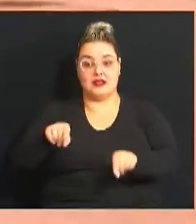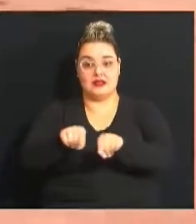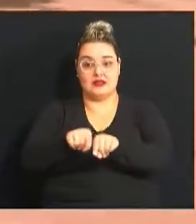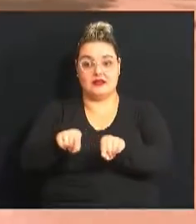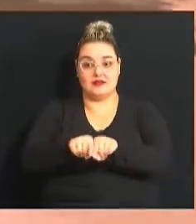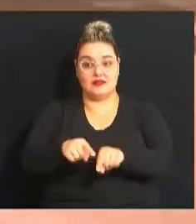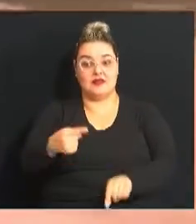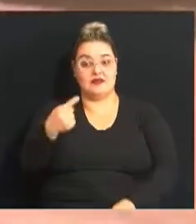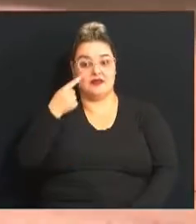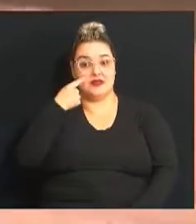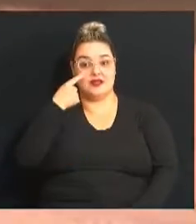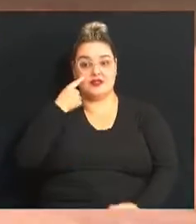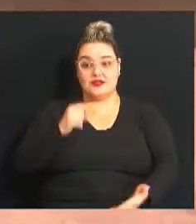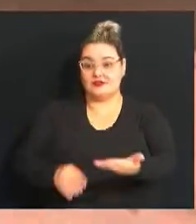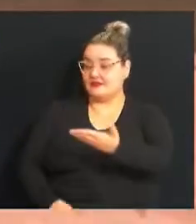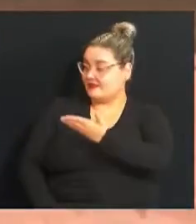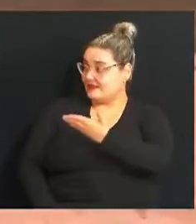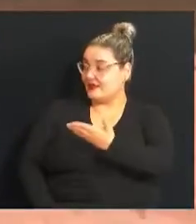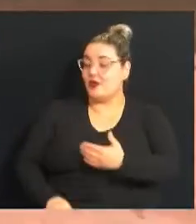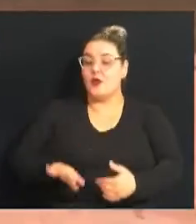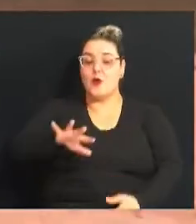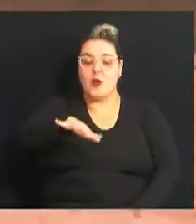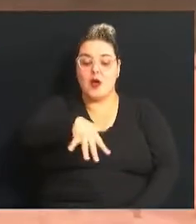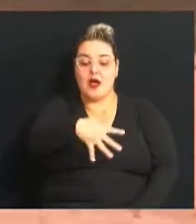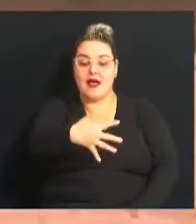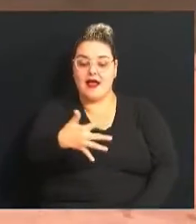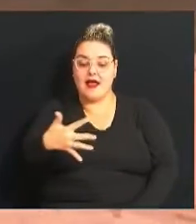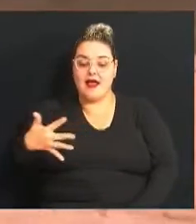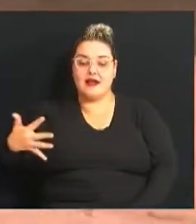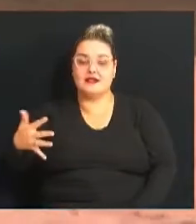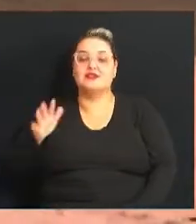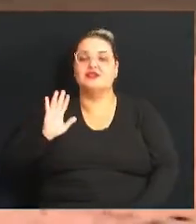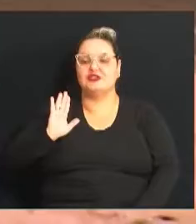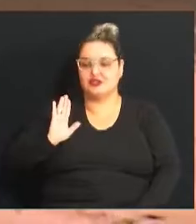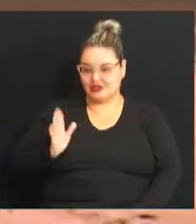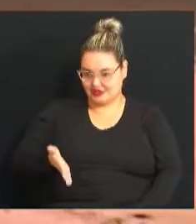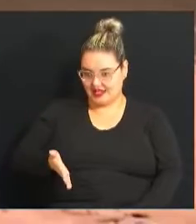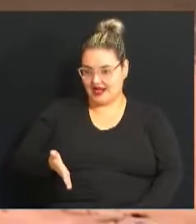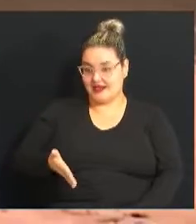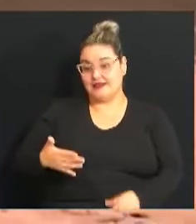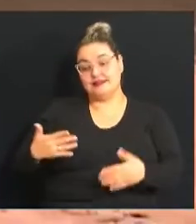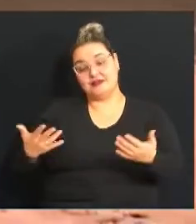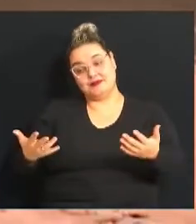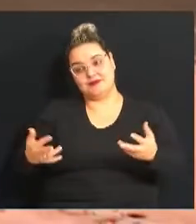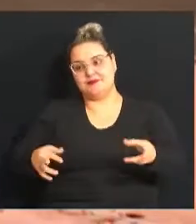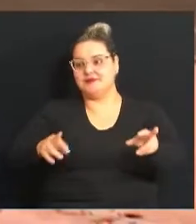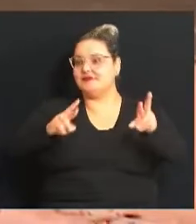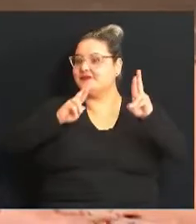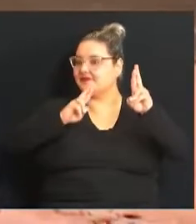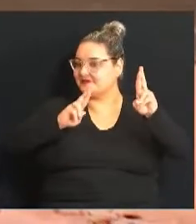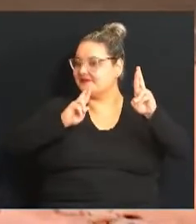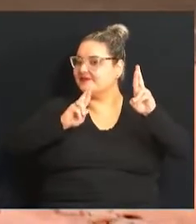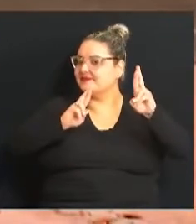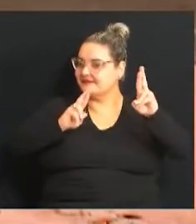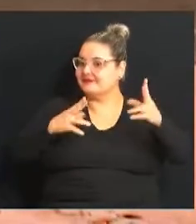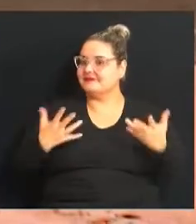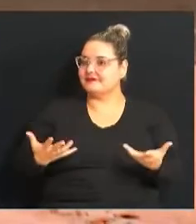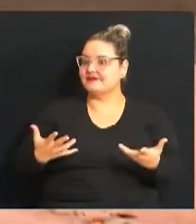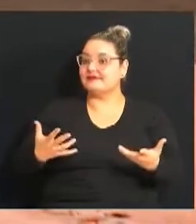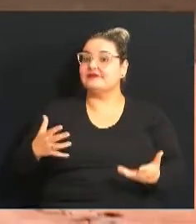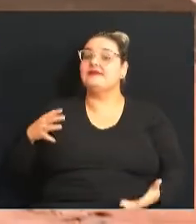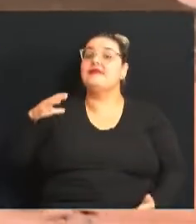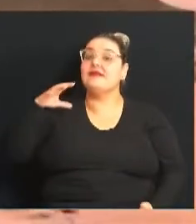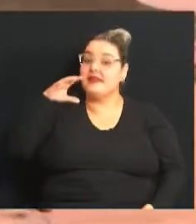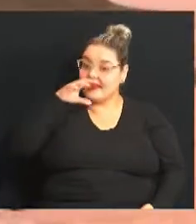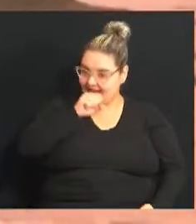só, o alambrado já foi instalado. Então, pessoal, a expectativa é de que muito em breve